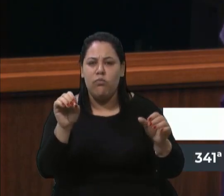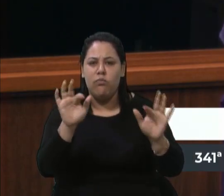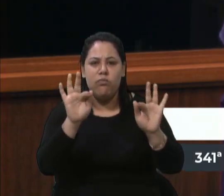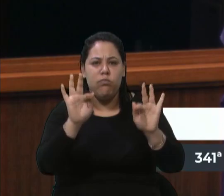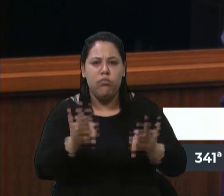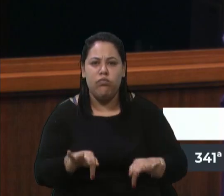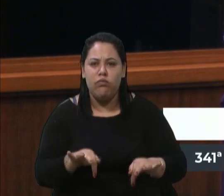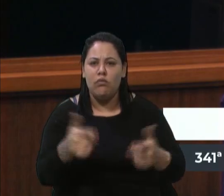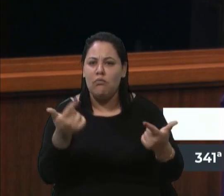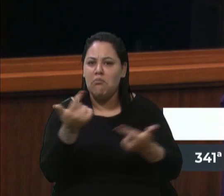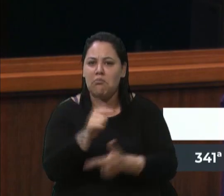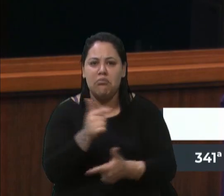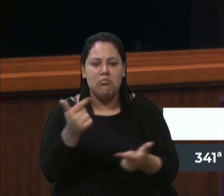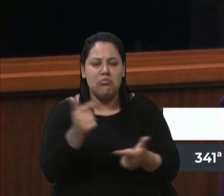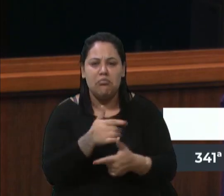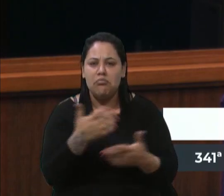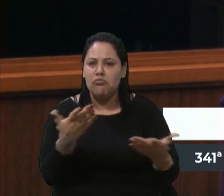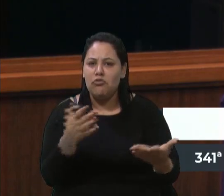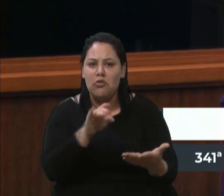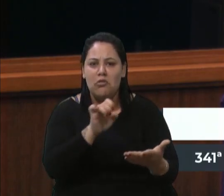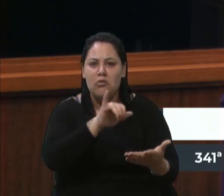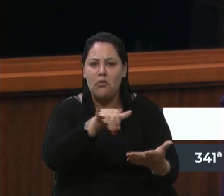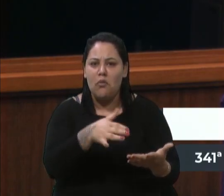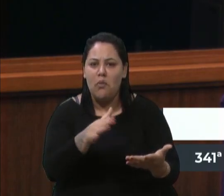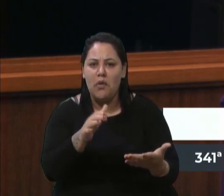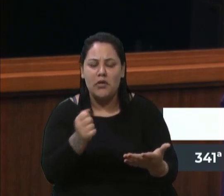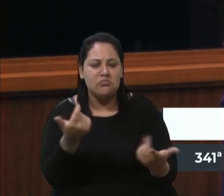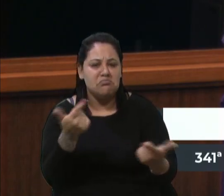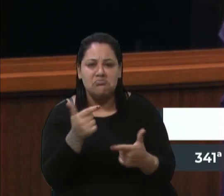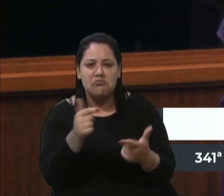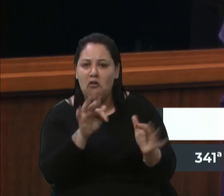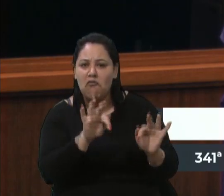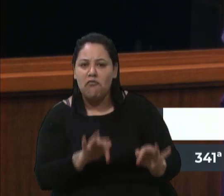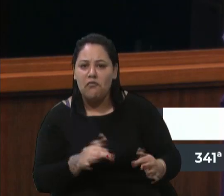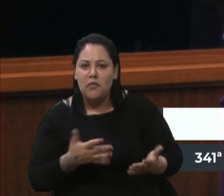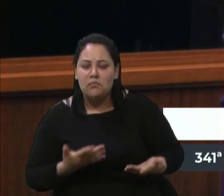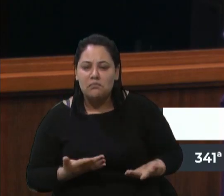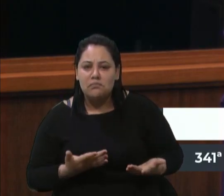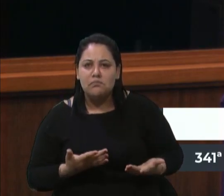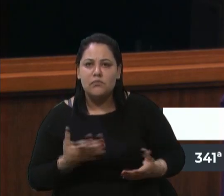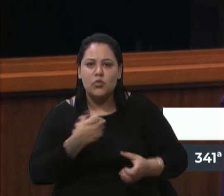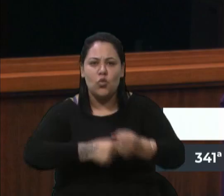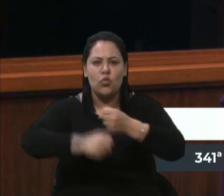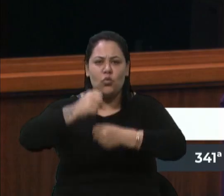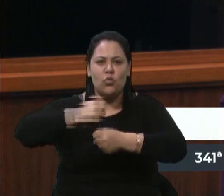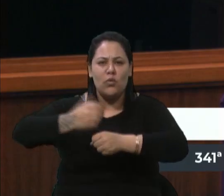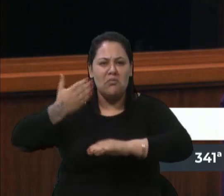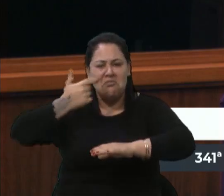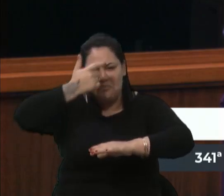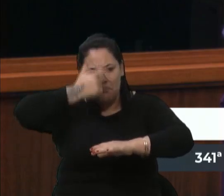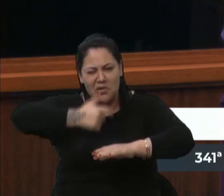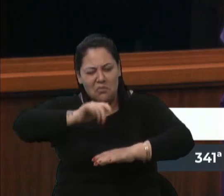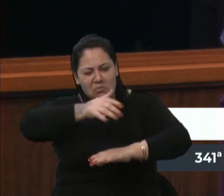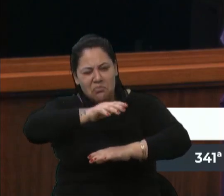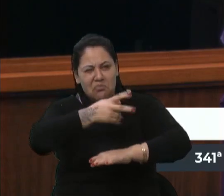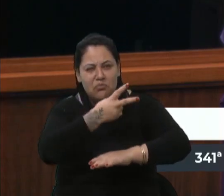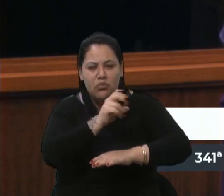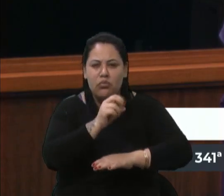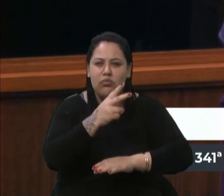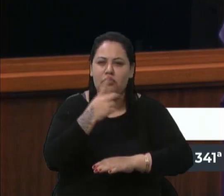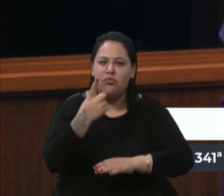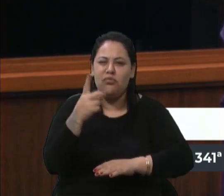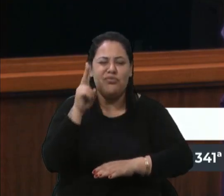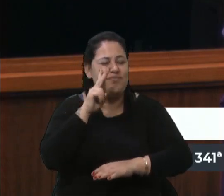com escolas que oferecessem essa modalidade. O ano passado, acho que foi, ou 2021, eu não